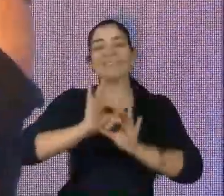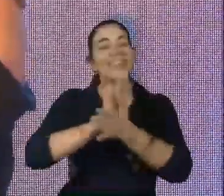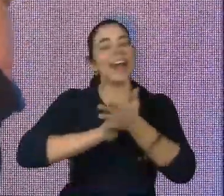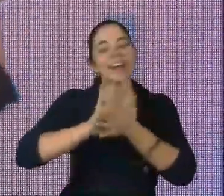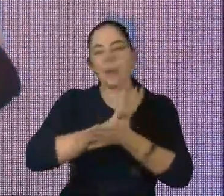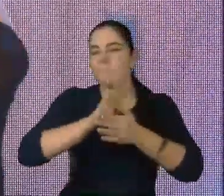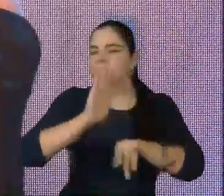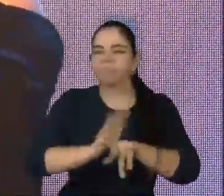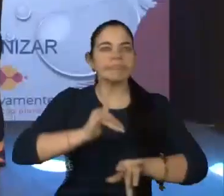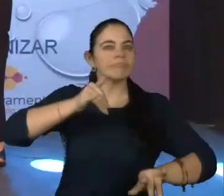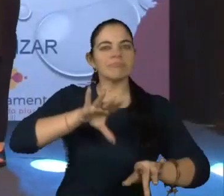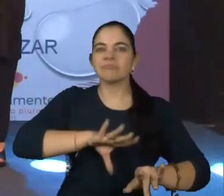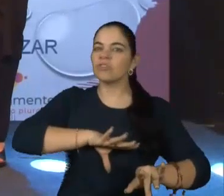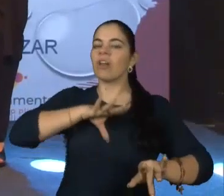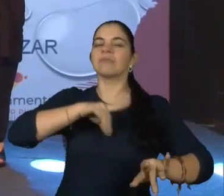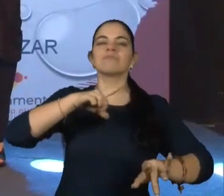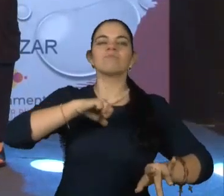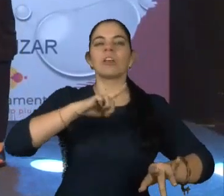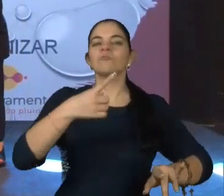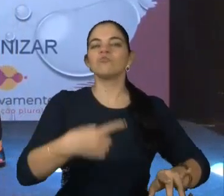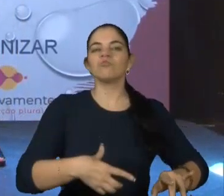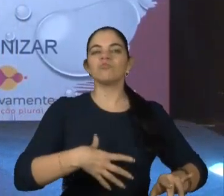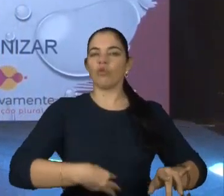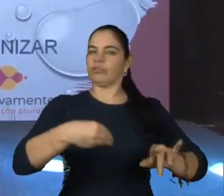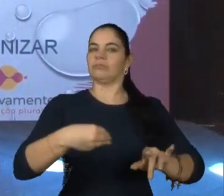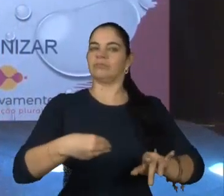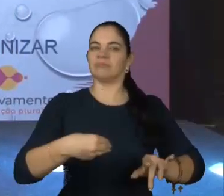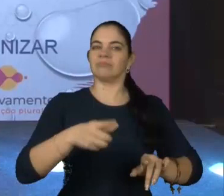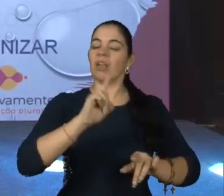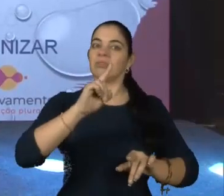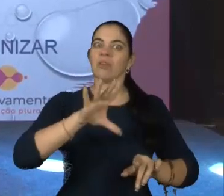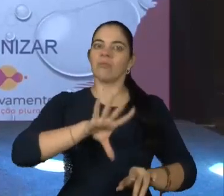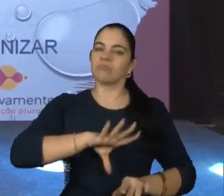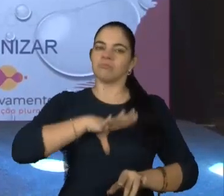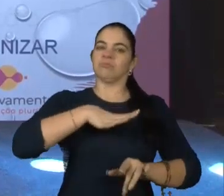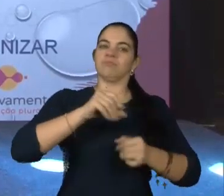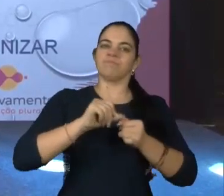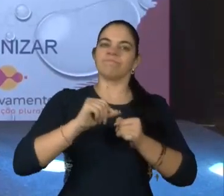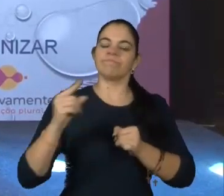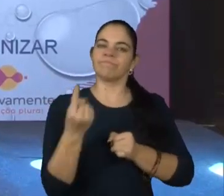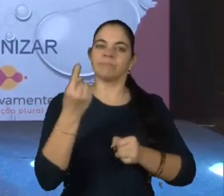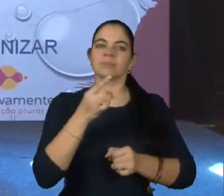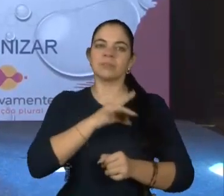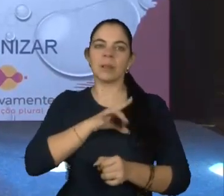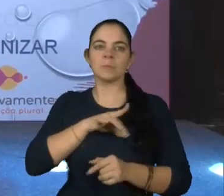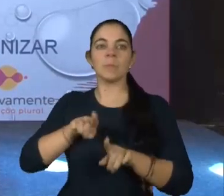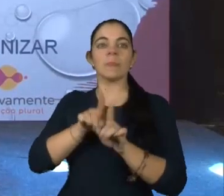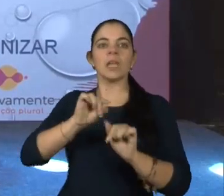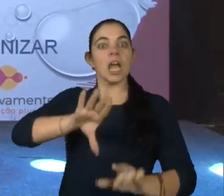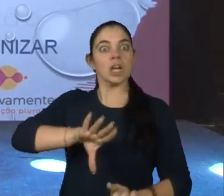mais coragem do que ter um filho. E coragem não é ausência de medo. Coragem é